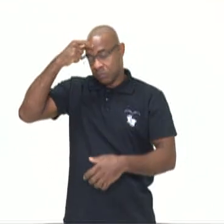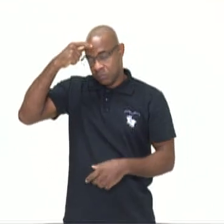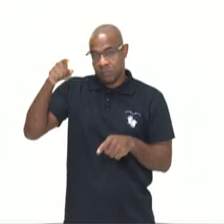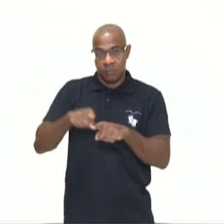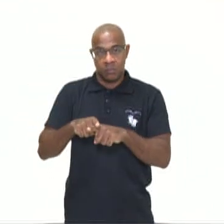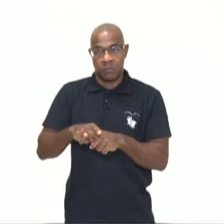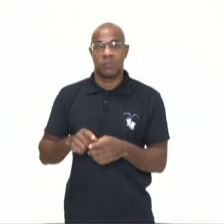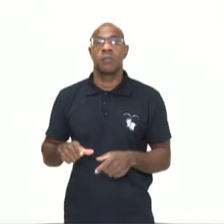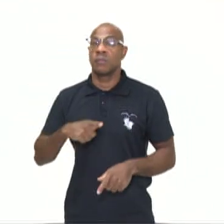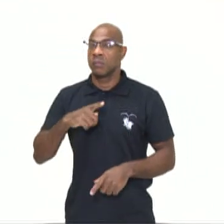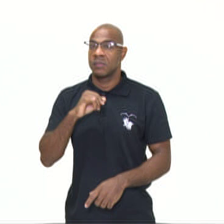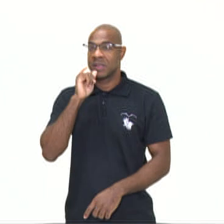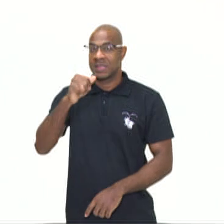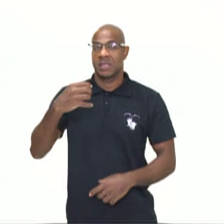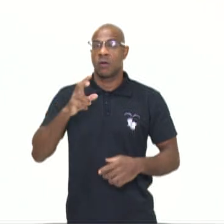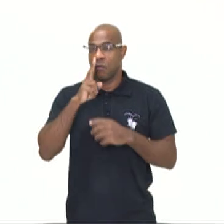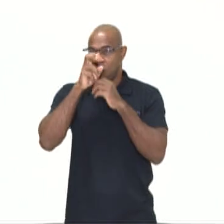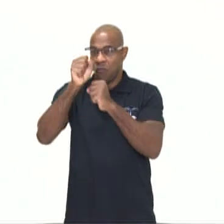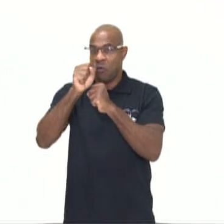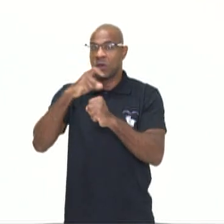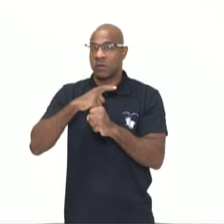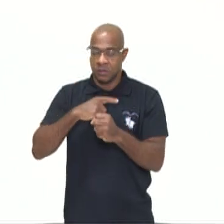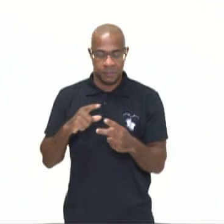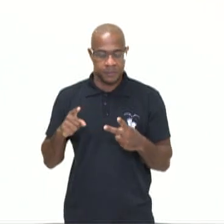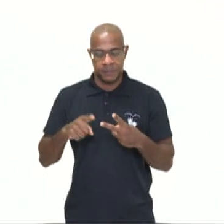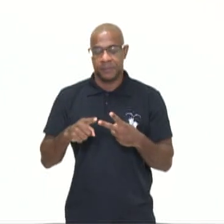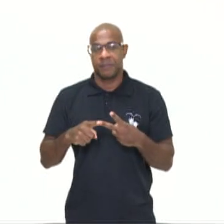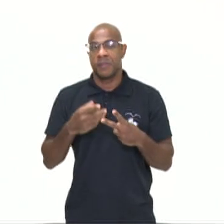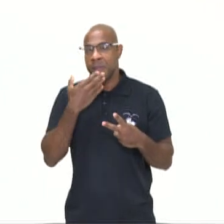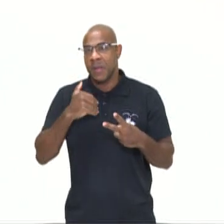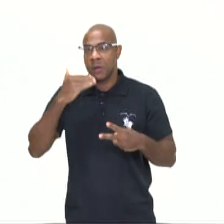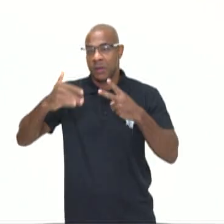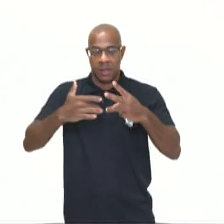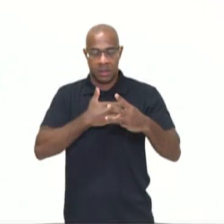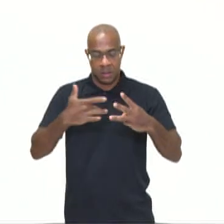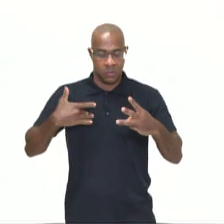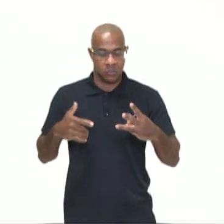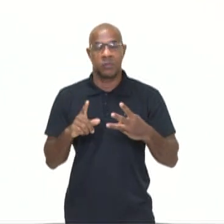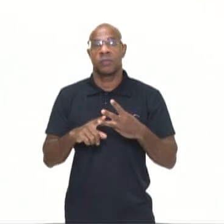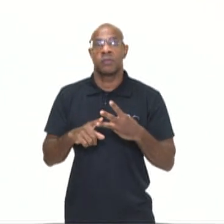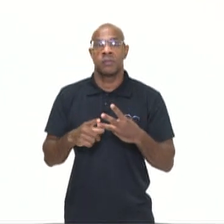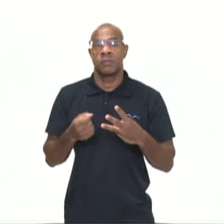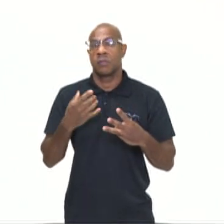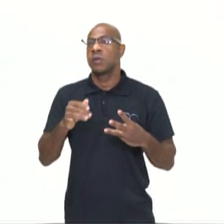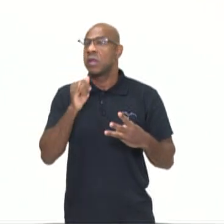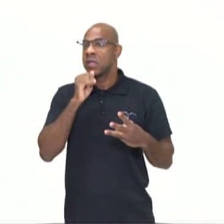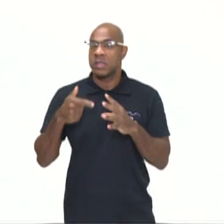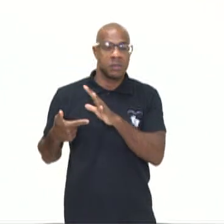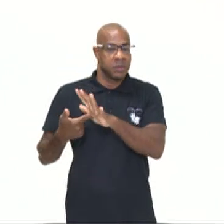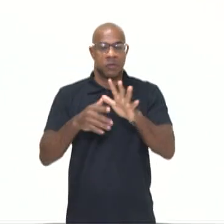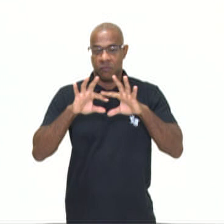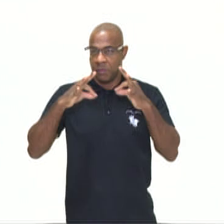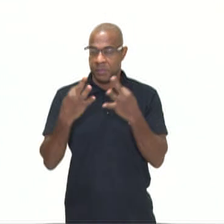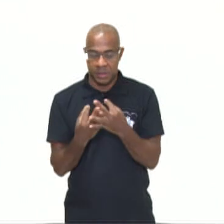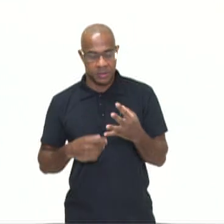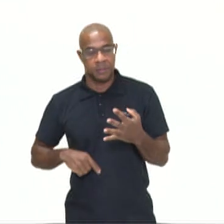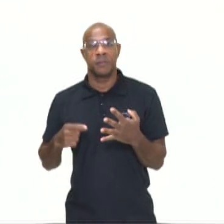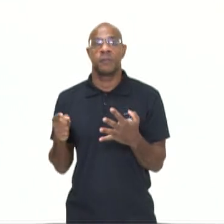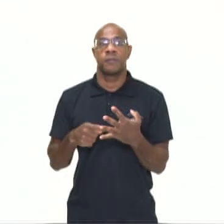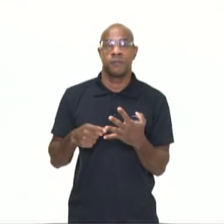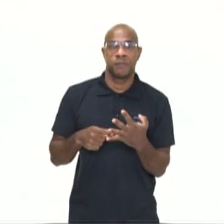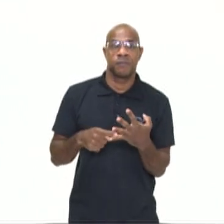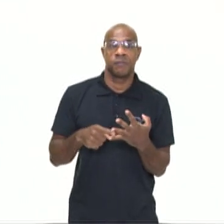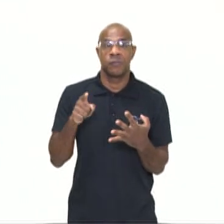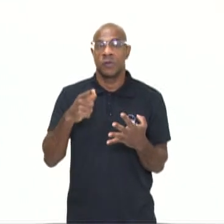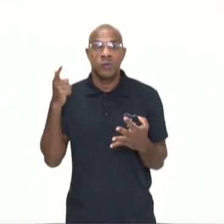mais energia. Você irá melhorar sua saúde física. Você será um exemplo para a sua família.